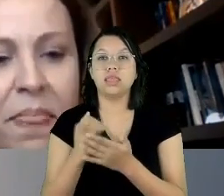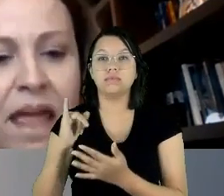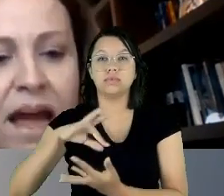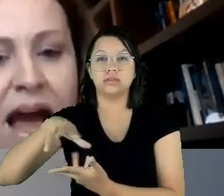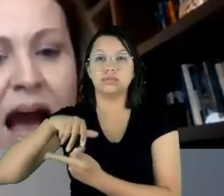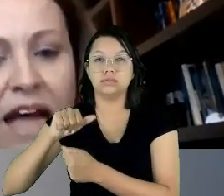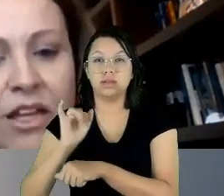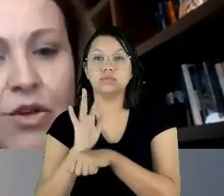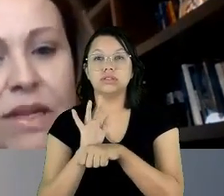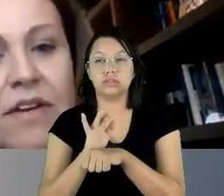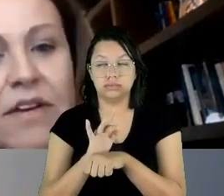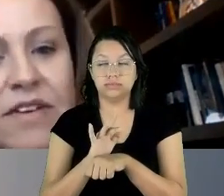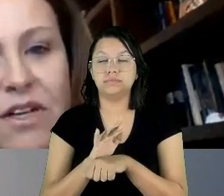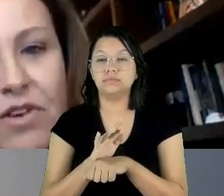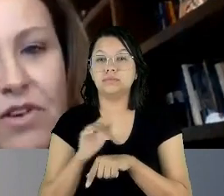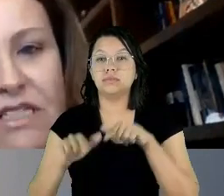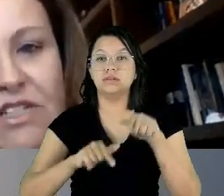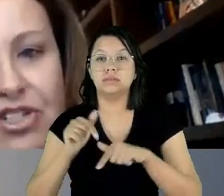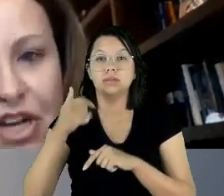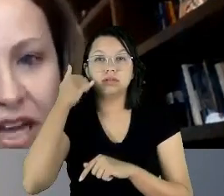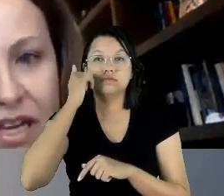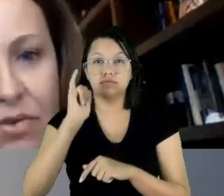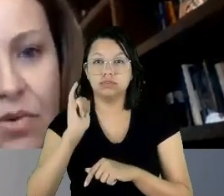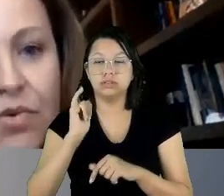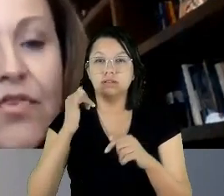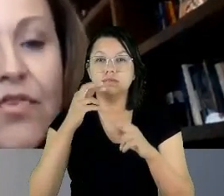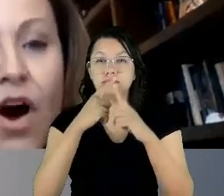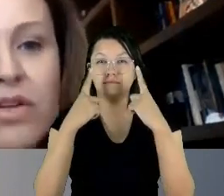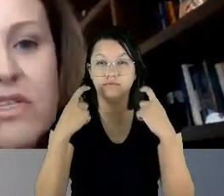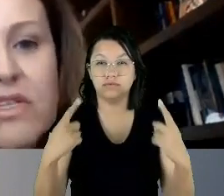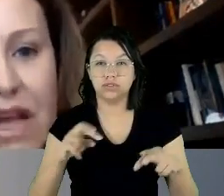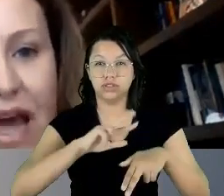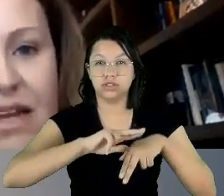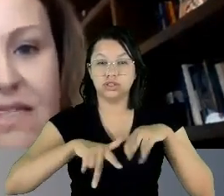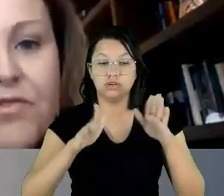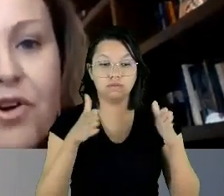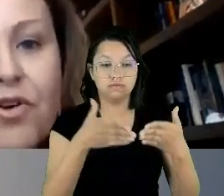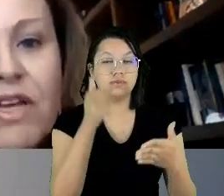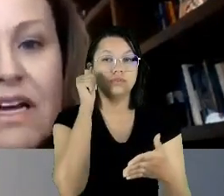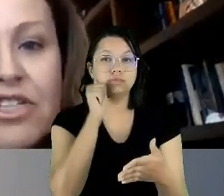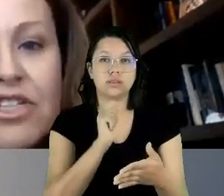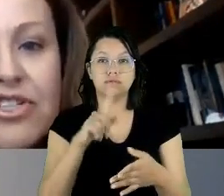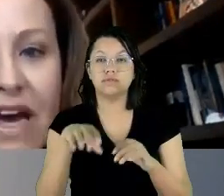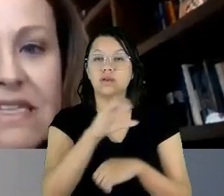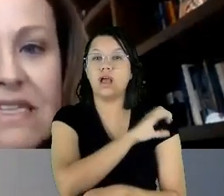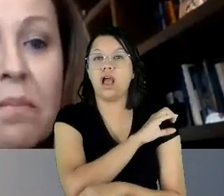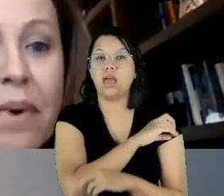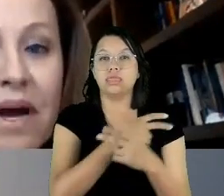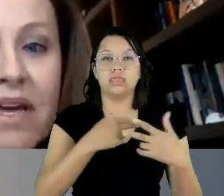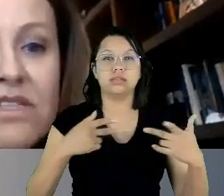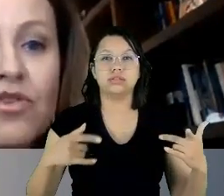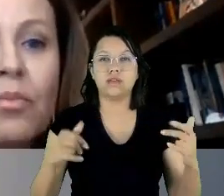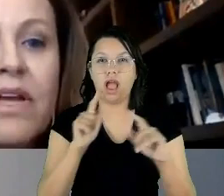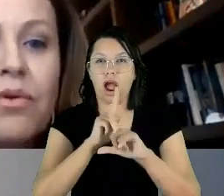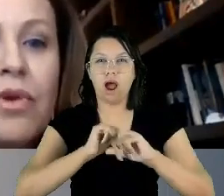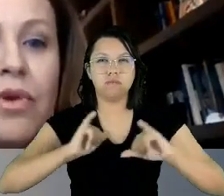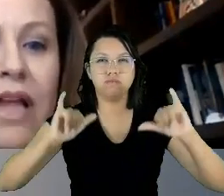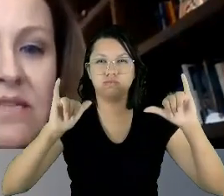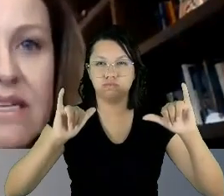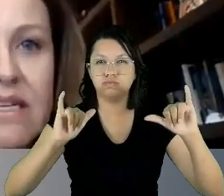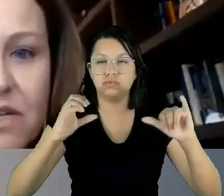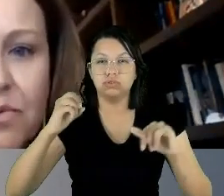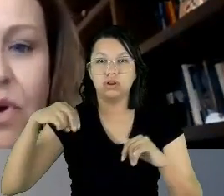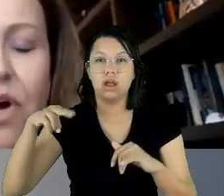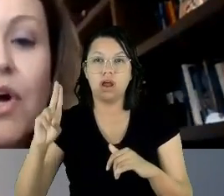Cinema. Atua na prevenção da violência de gênero, com foco nas mulheres, e foi coordenadora de diversas campanhas, como da ONU